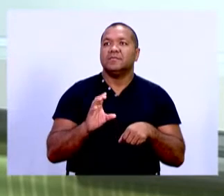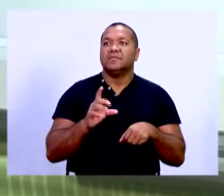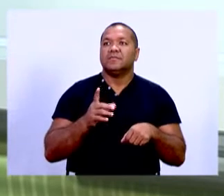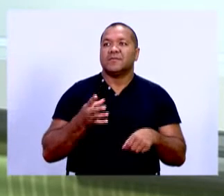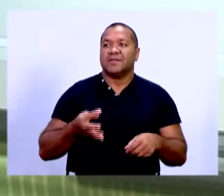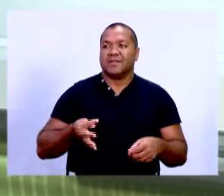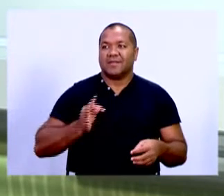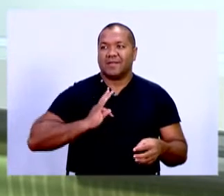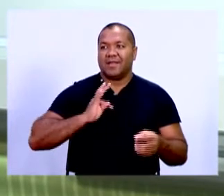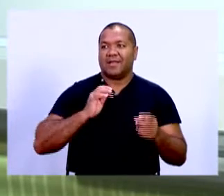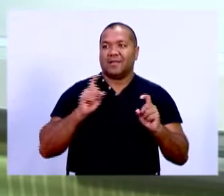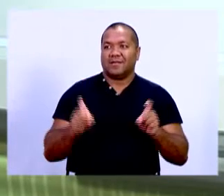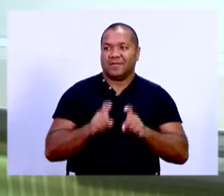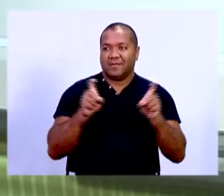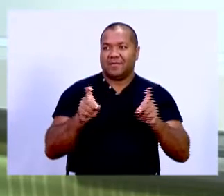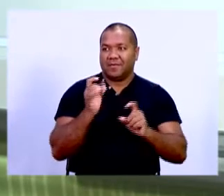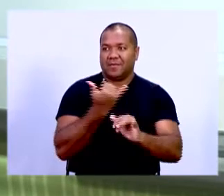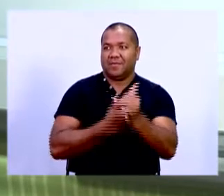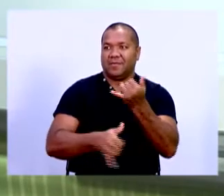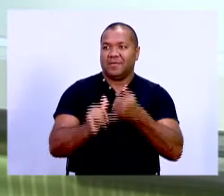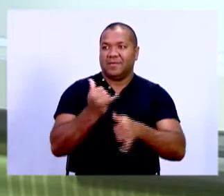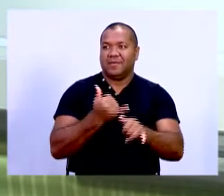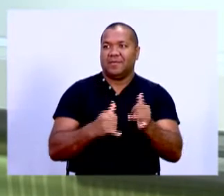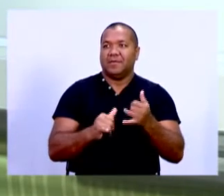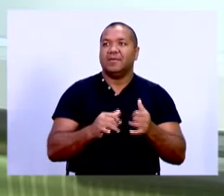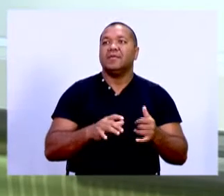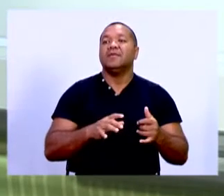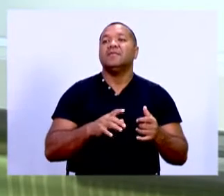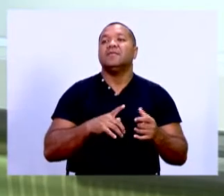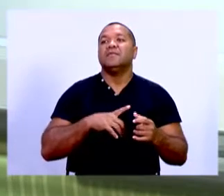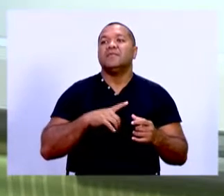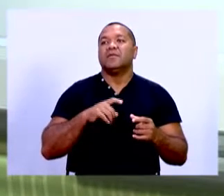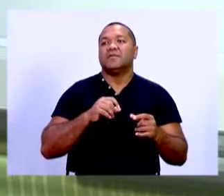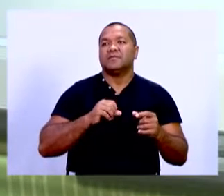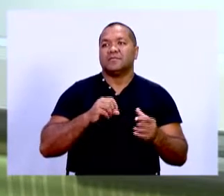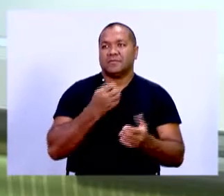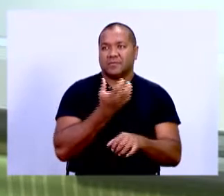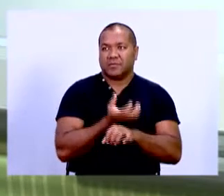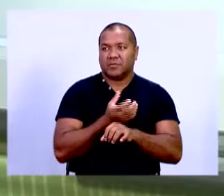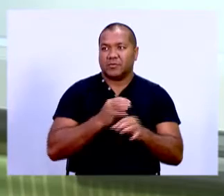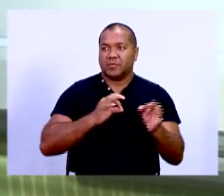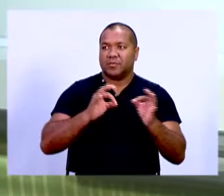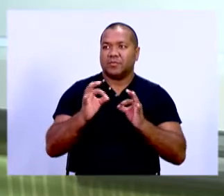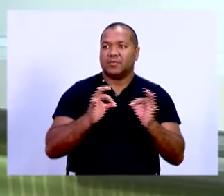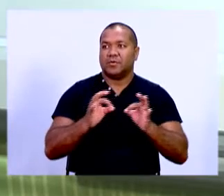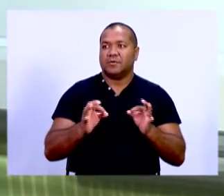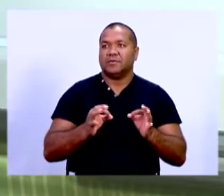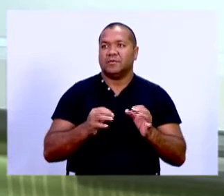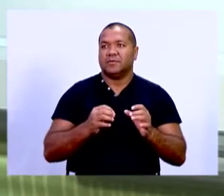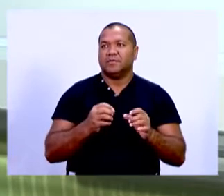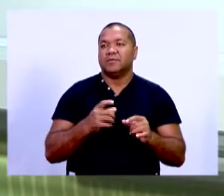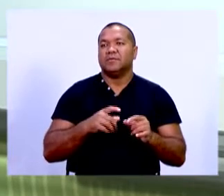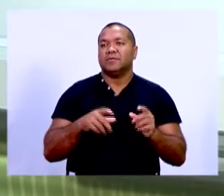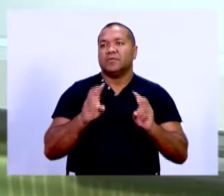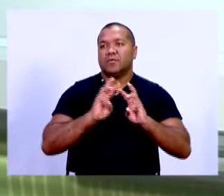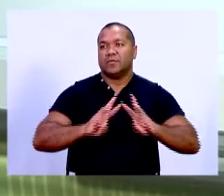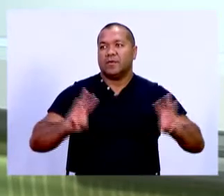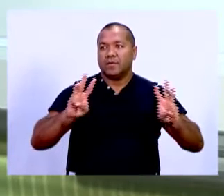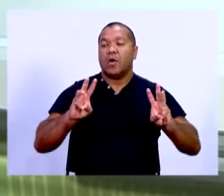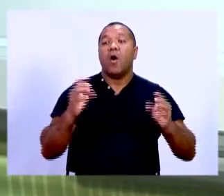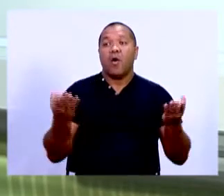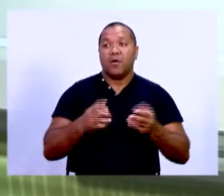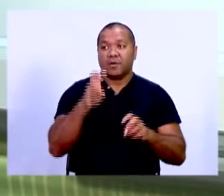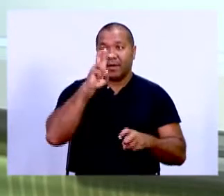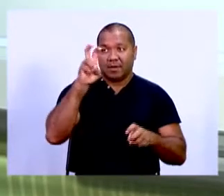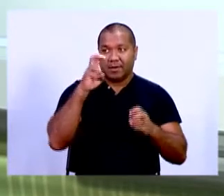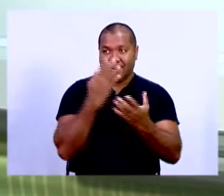Técnico Informática para a Internet, nossa disciplina de projetos de sistemas web. Hoje, nós estamos na nossa quinta aula já